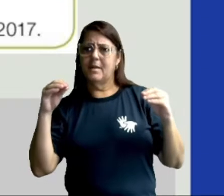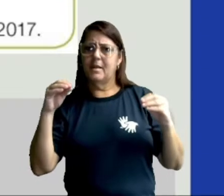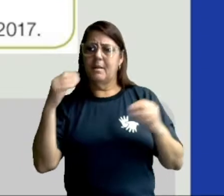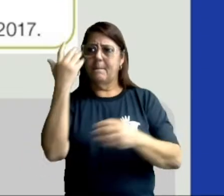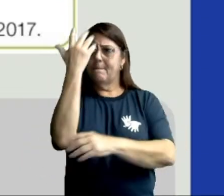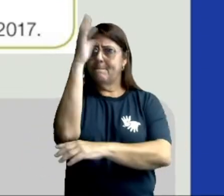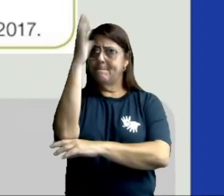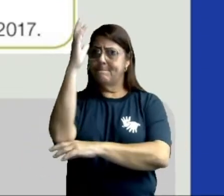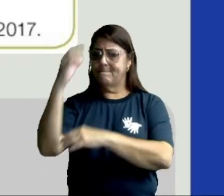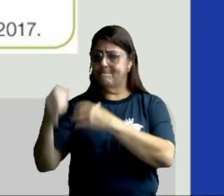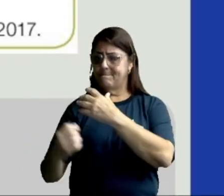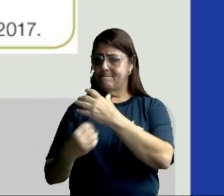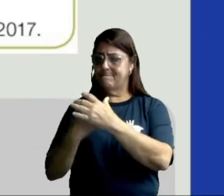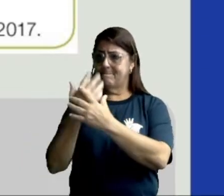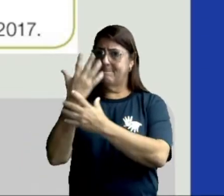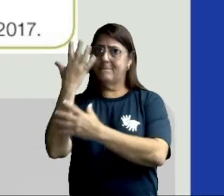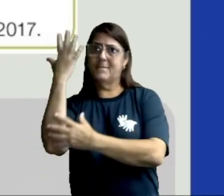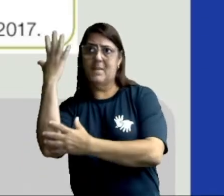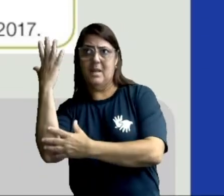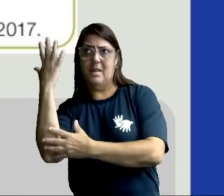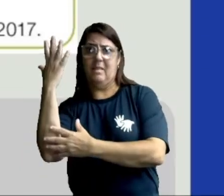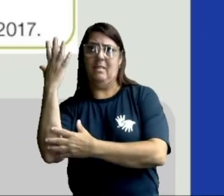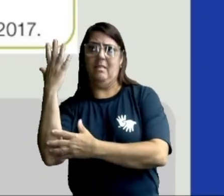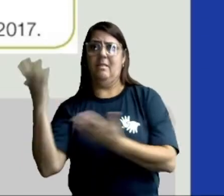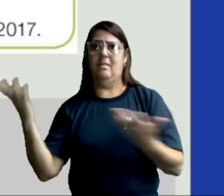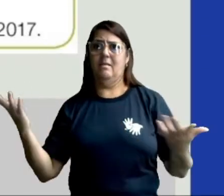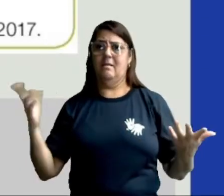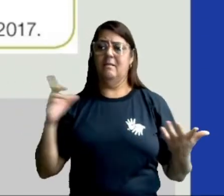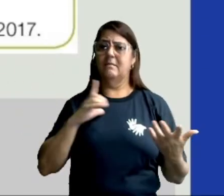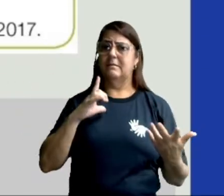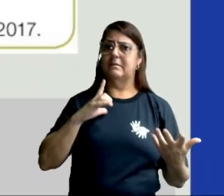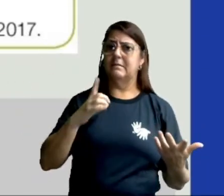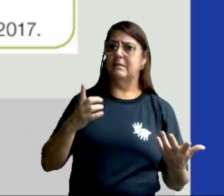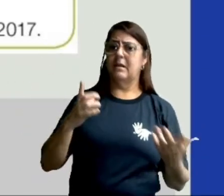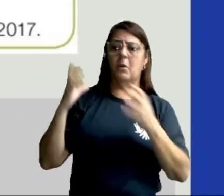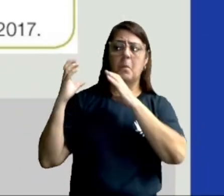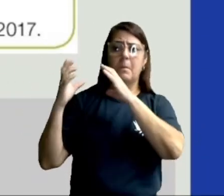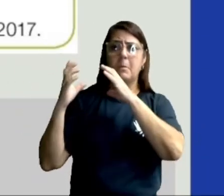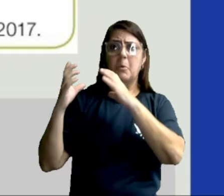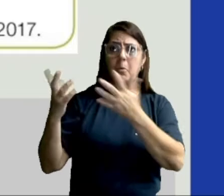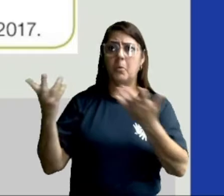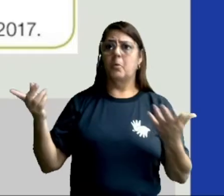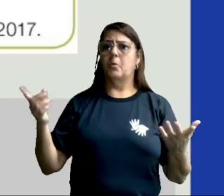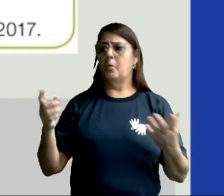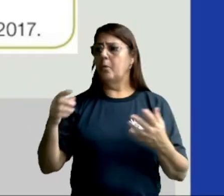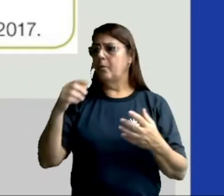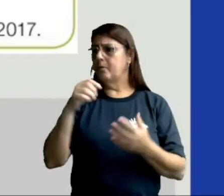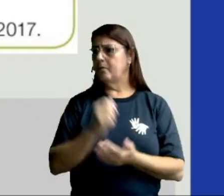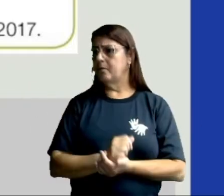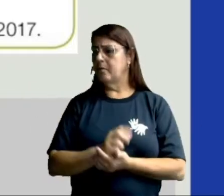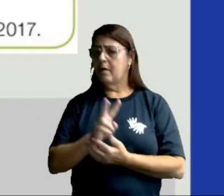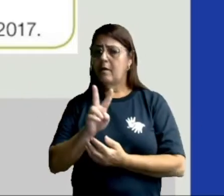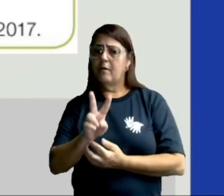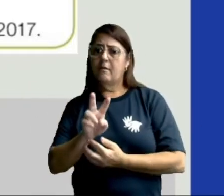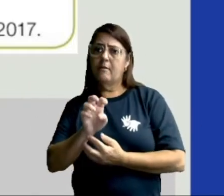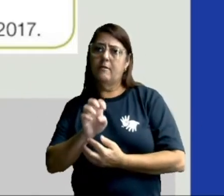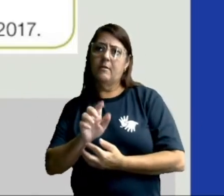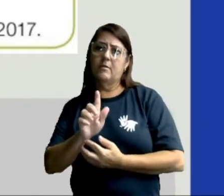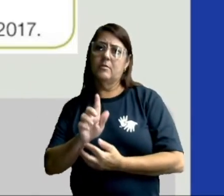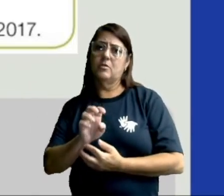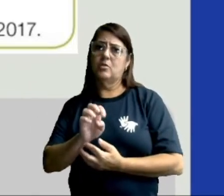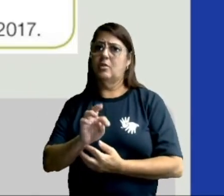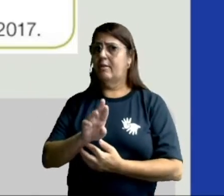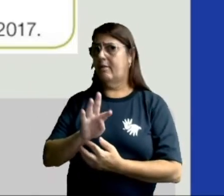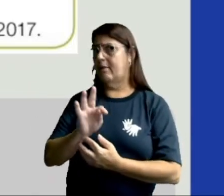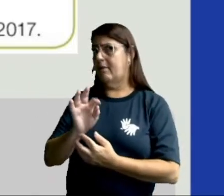de uma planta, tá certo? Portanto, dizemos que é um material de origem vegetal.